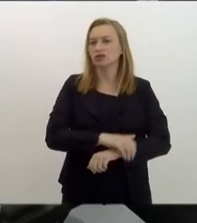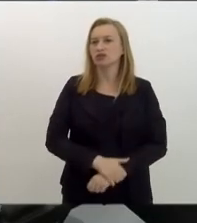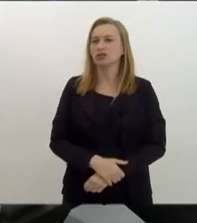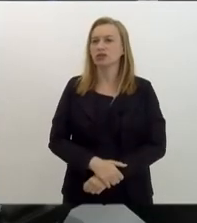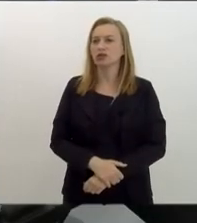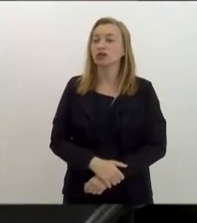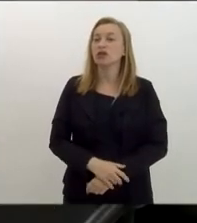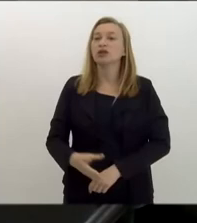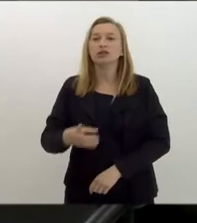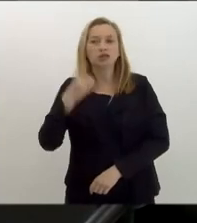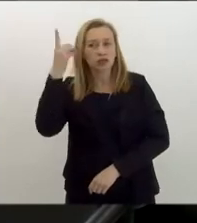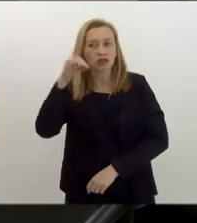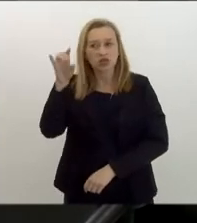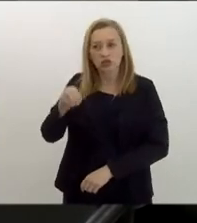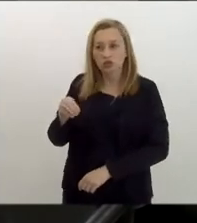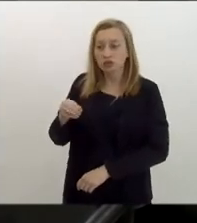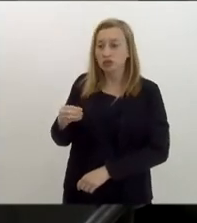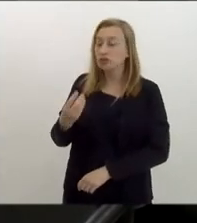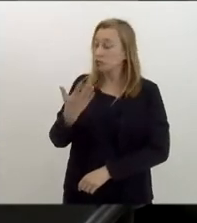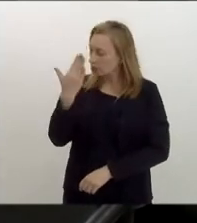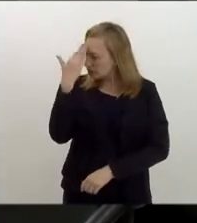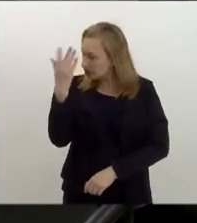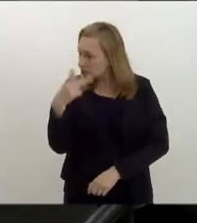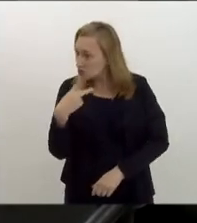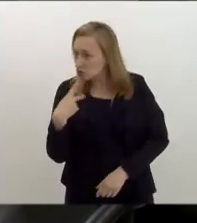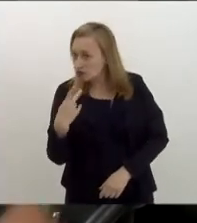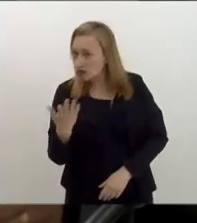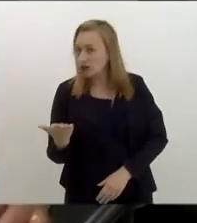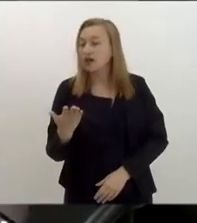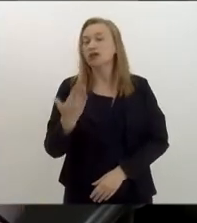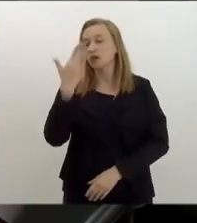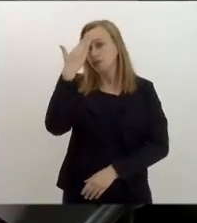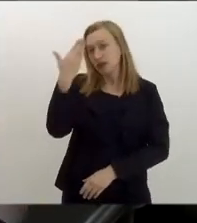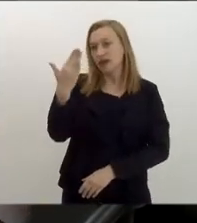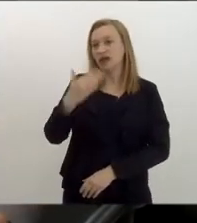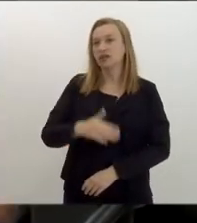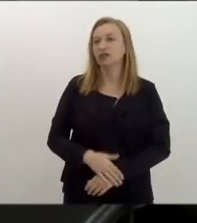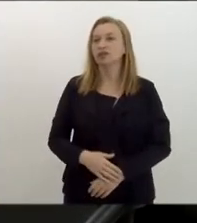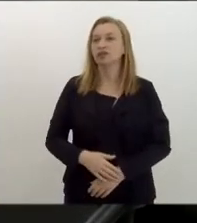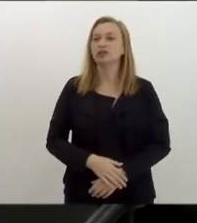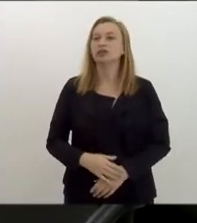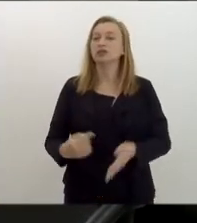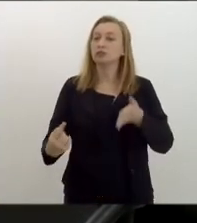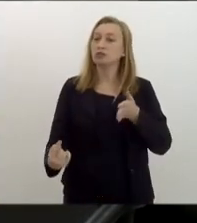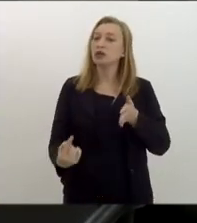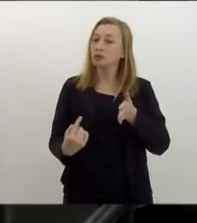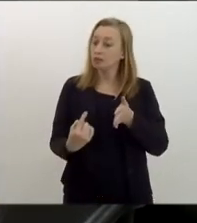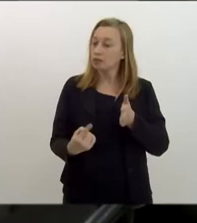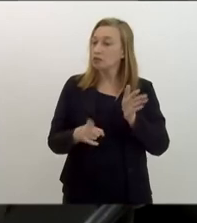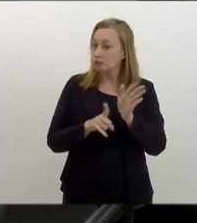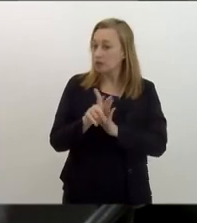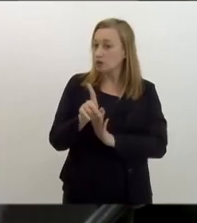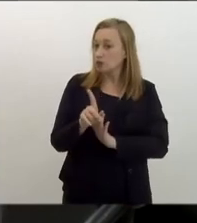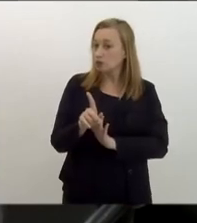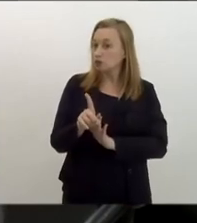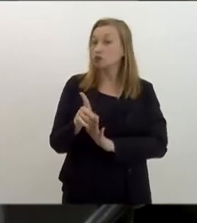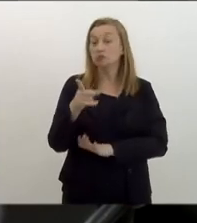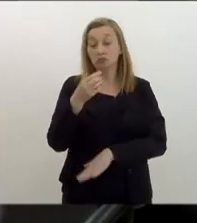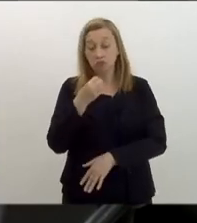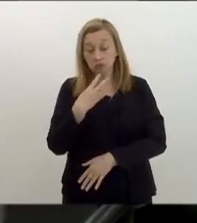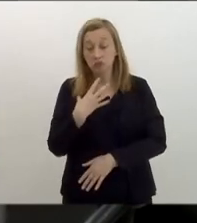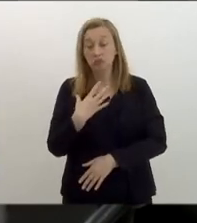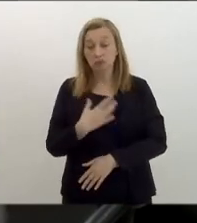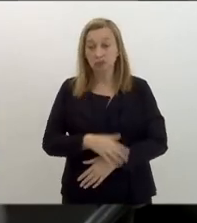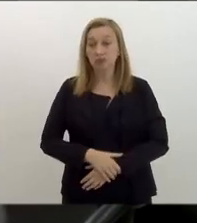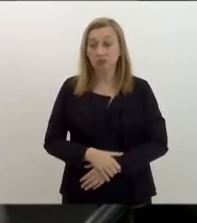o deputado Dionísio Muito obrigado pelas suas palavras e mais do que nunca Muito obrigado pela sua pergunta ela é extremamente